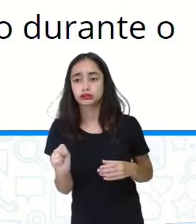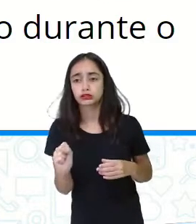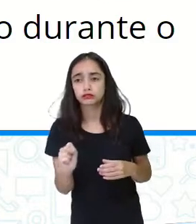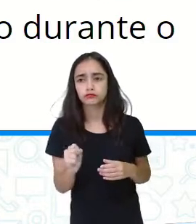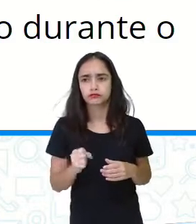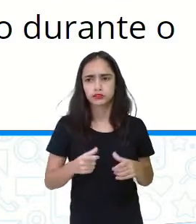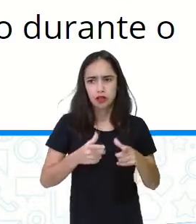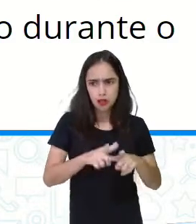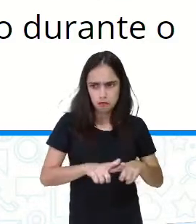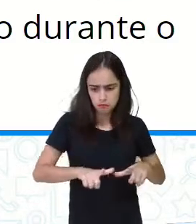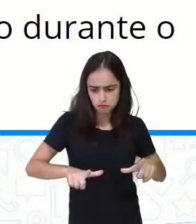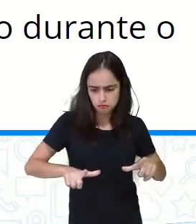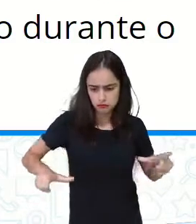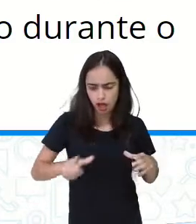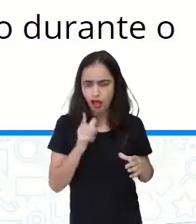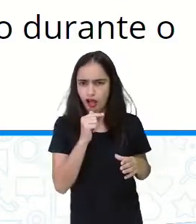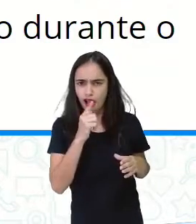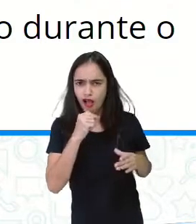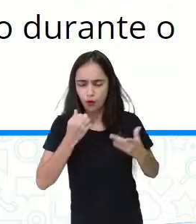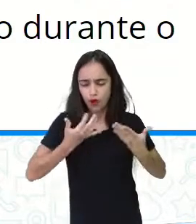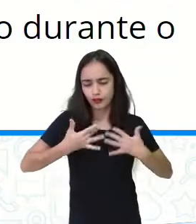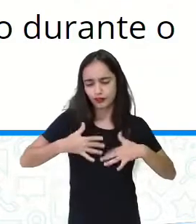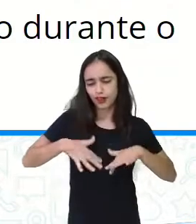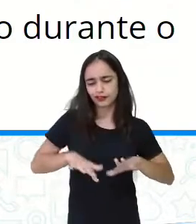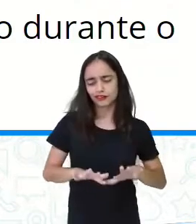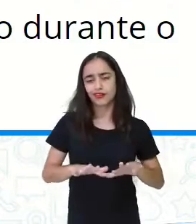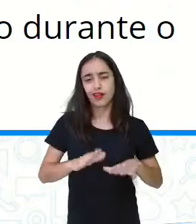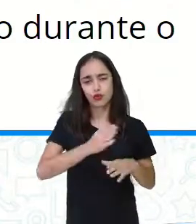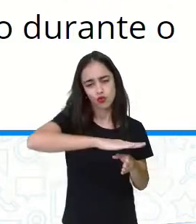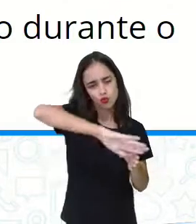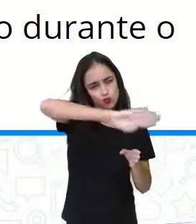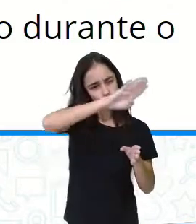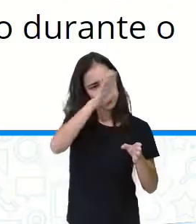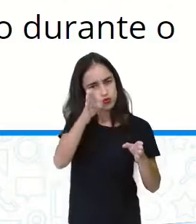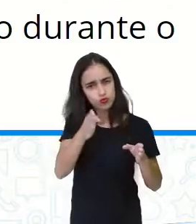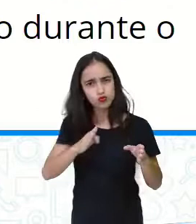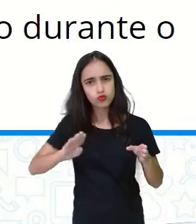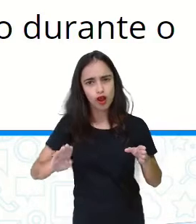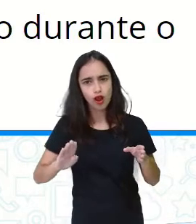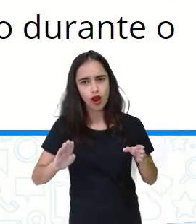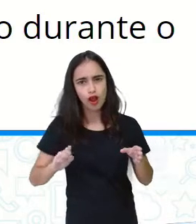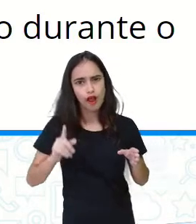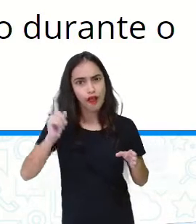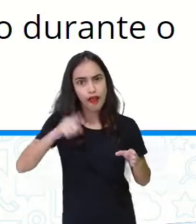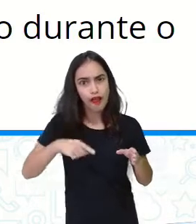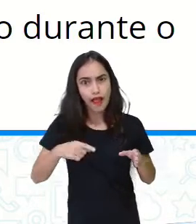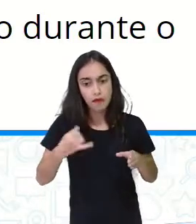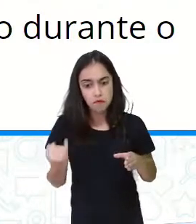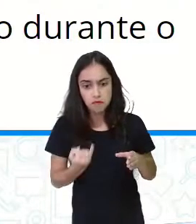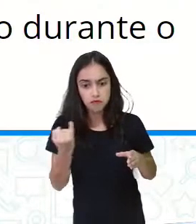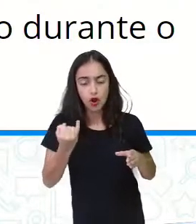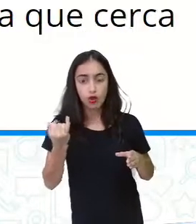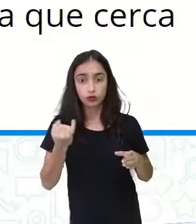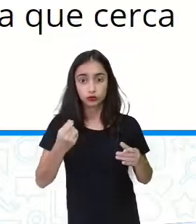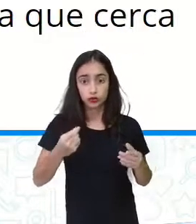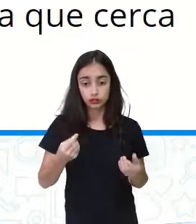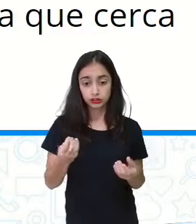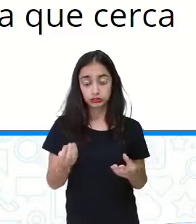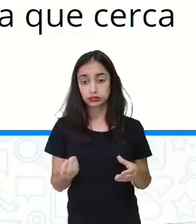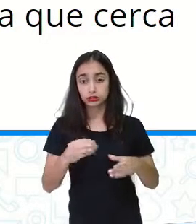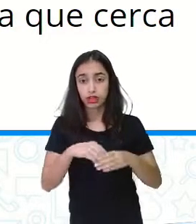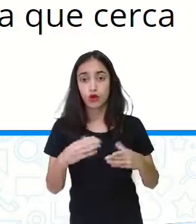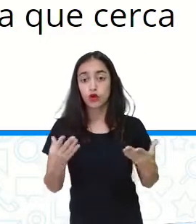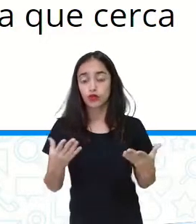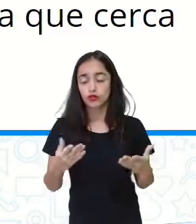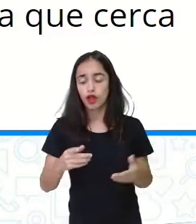águas naturais da ponta do Farol no Morro do Moreno em Vila Velha virou atração durante o calor no Espírito